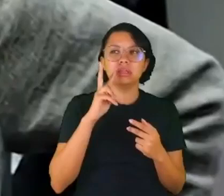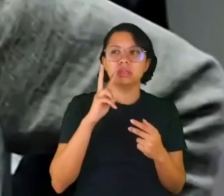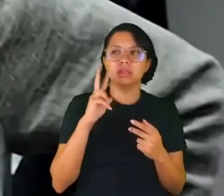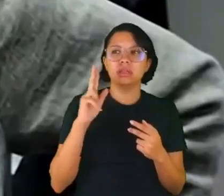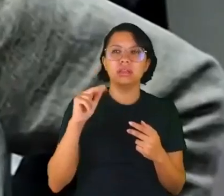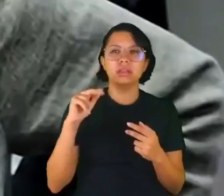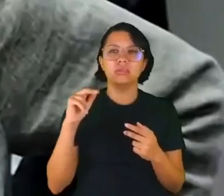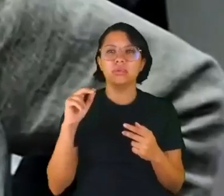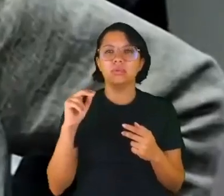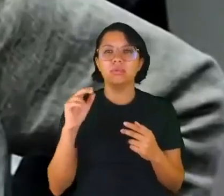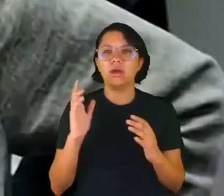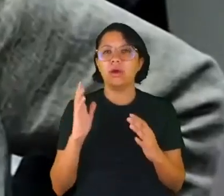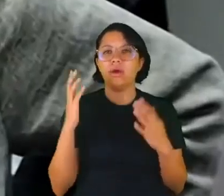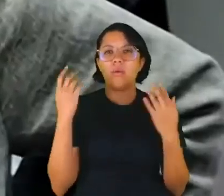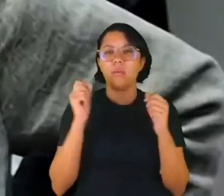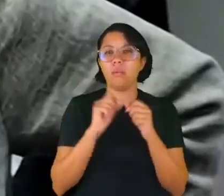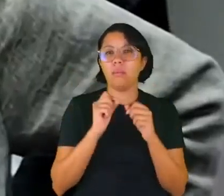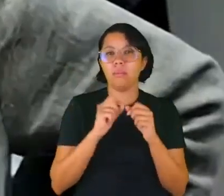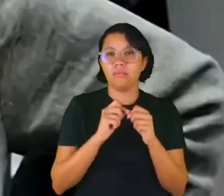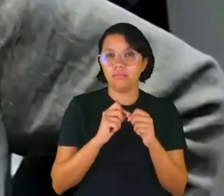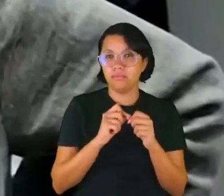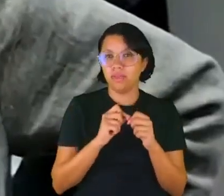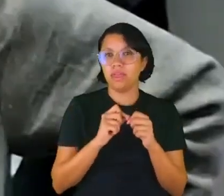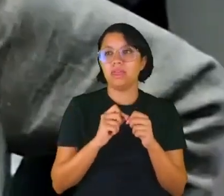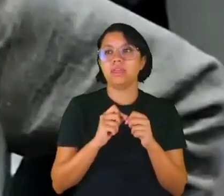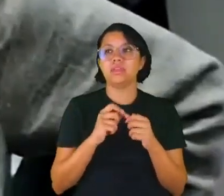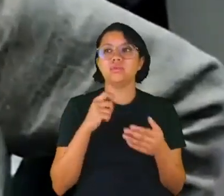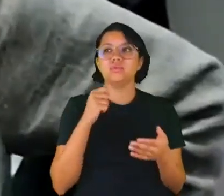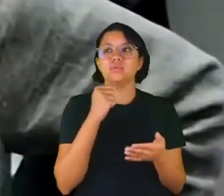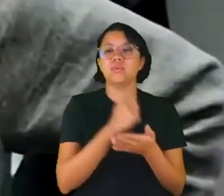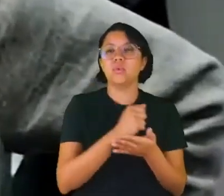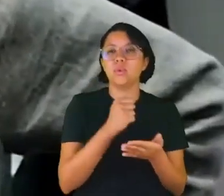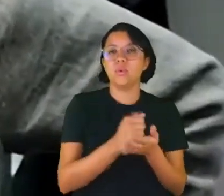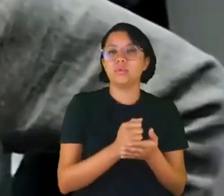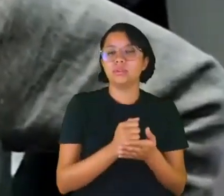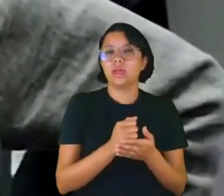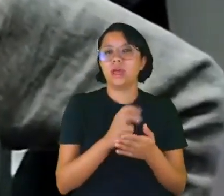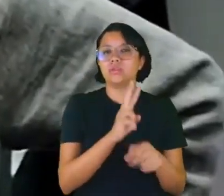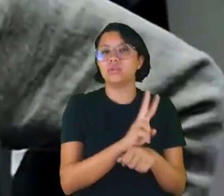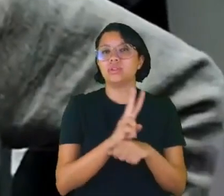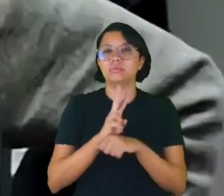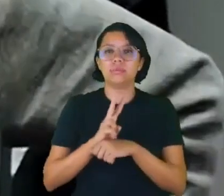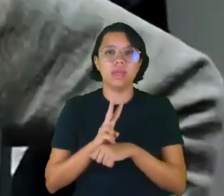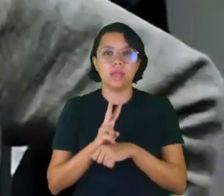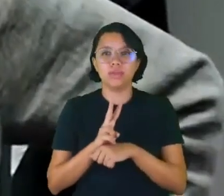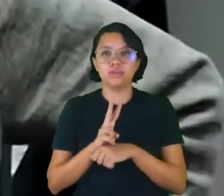jamais com quem celebrou o contrato de empréstimo, que quer a declaração de inexistência.